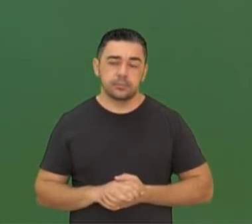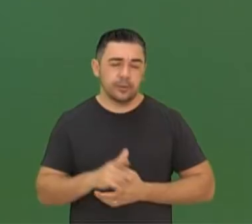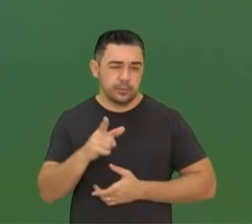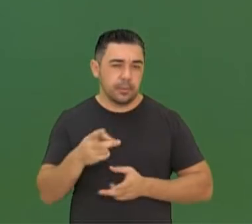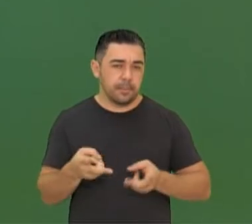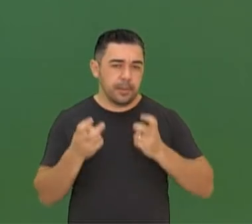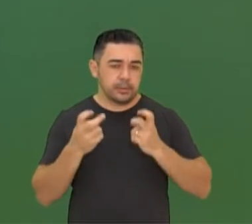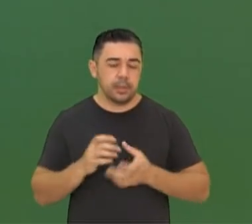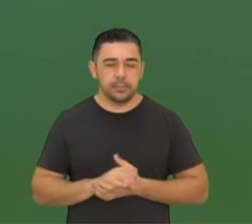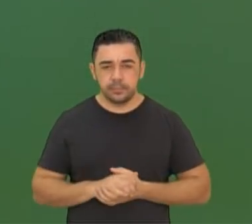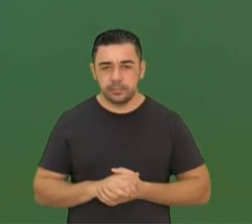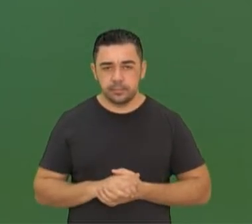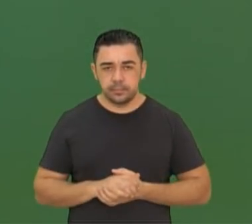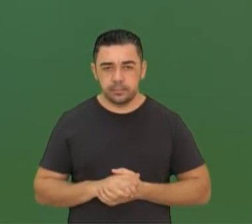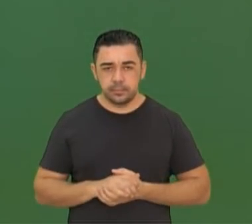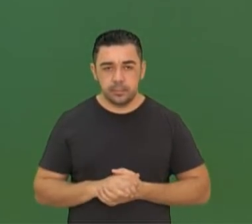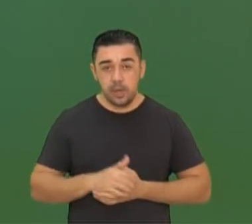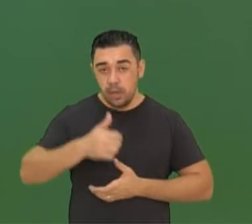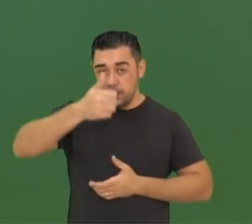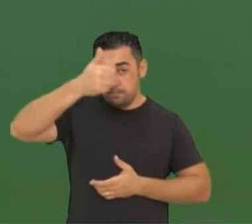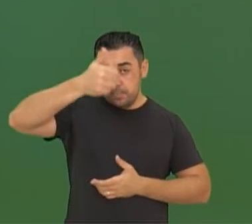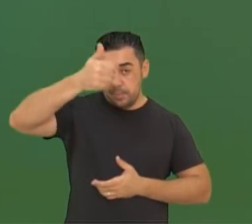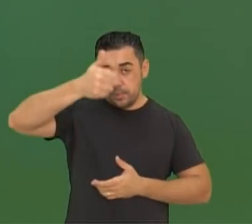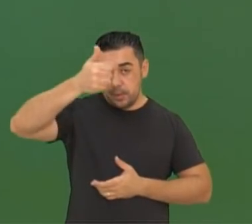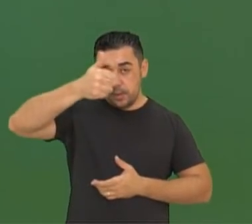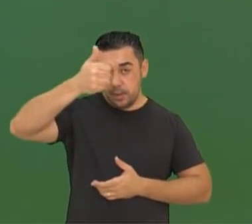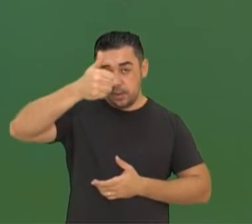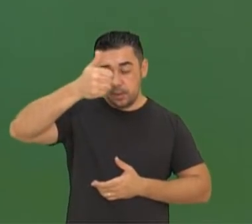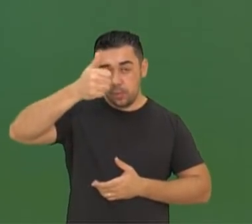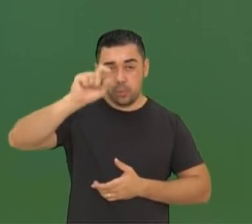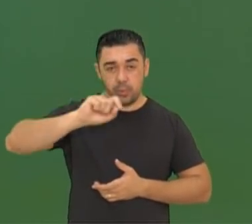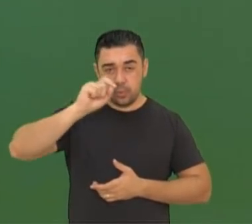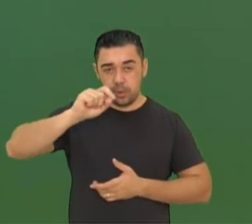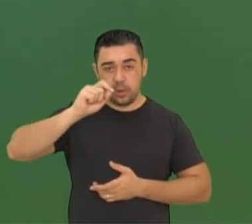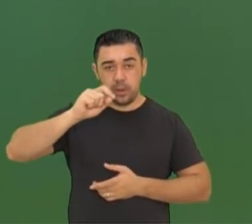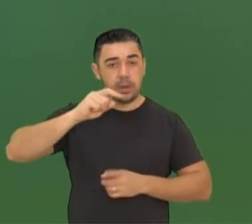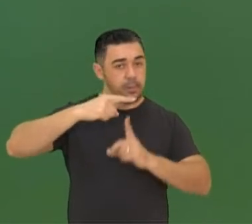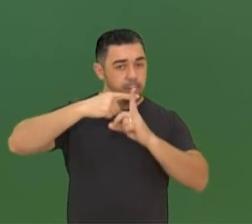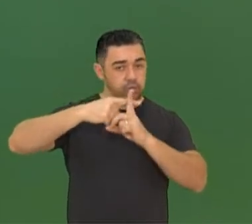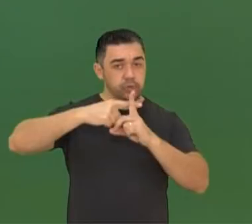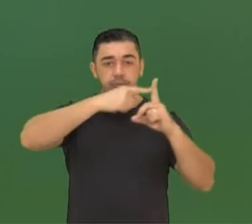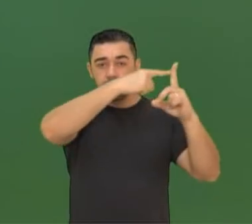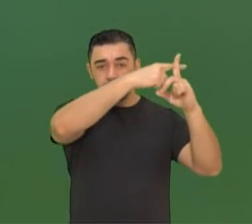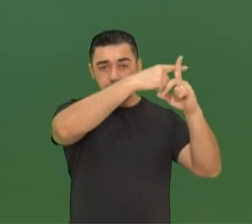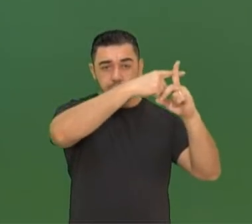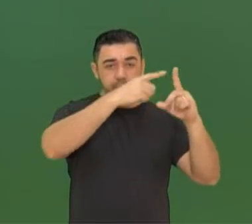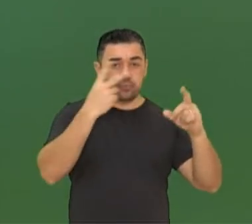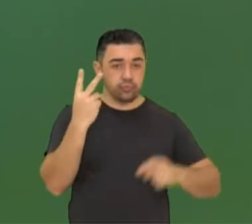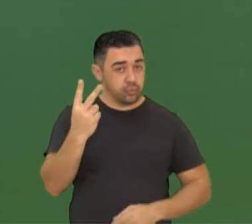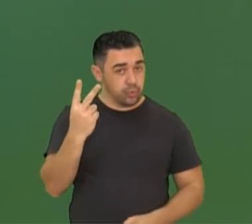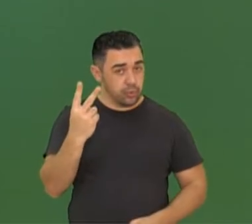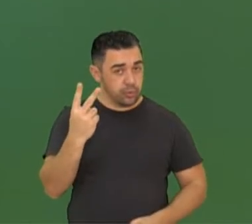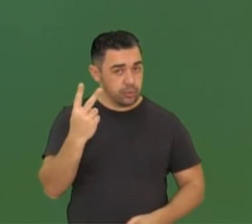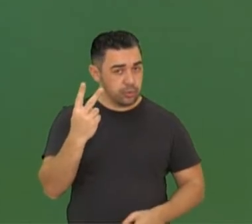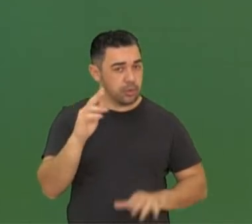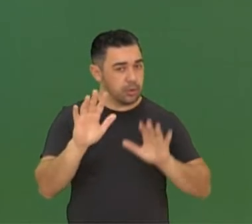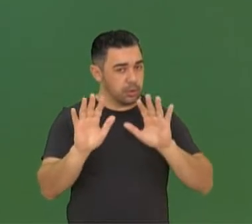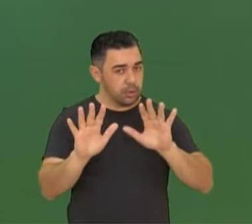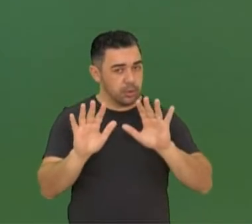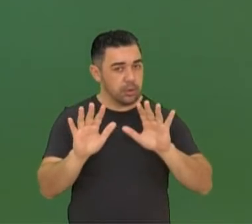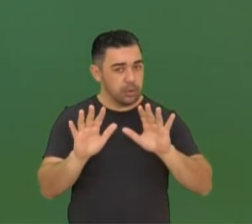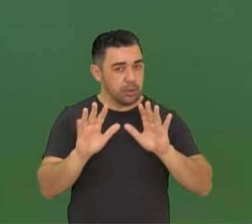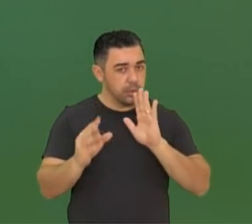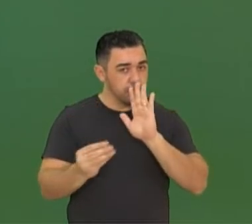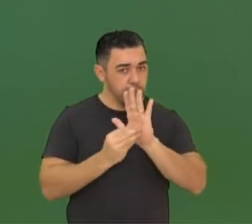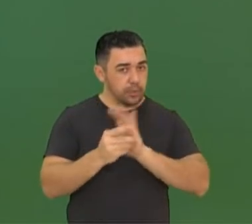Você vai perceber o seguinte: no primeiro quadrante, o ponto ele tem coordenadas positivas. Eu já vou